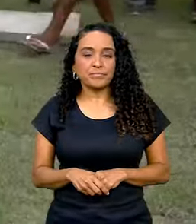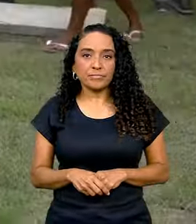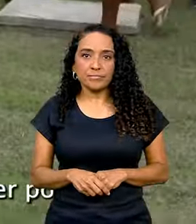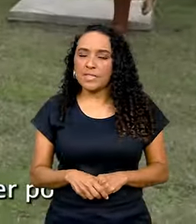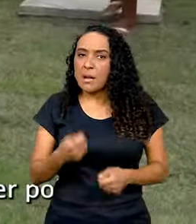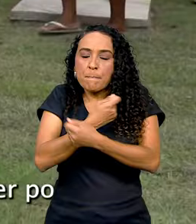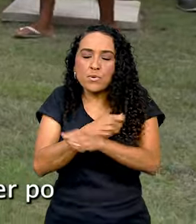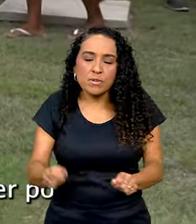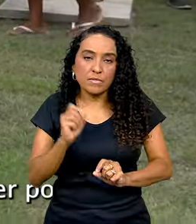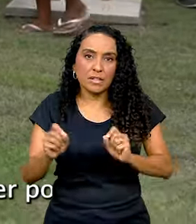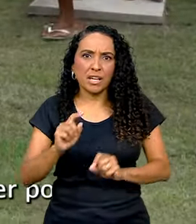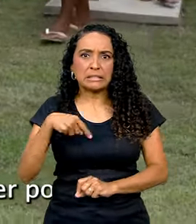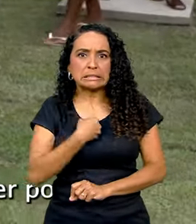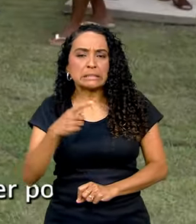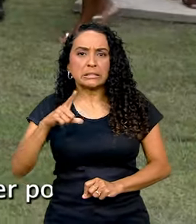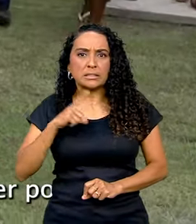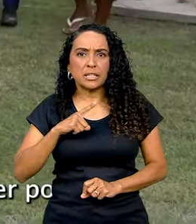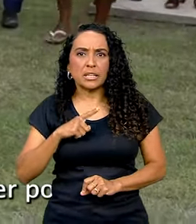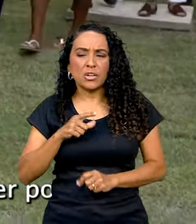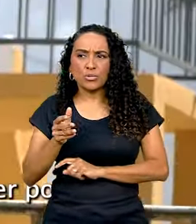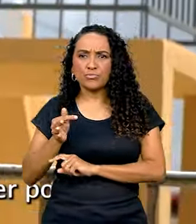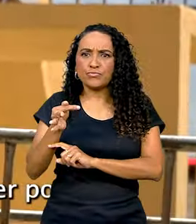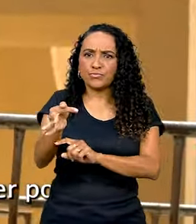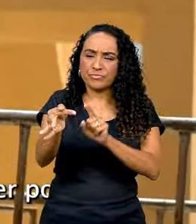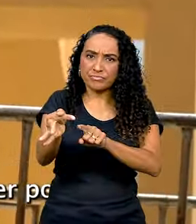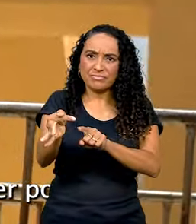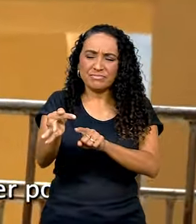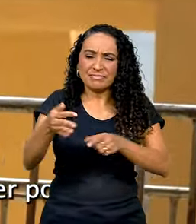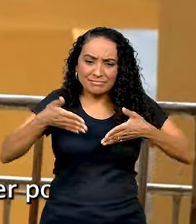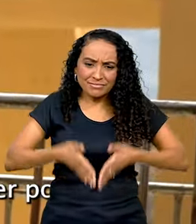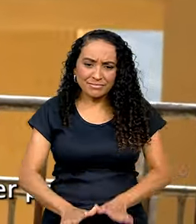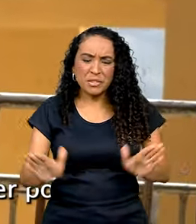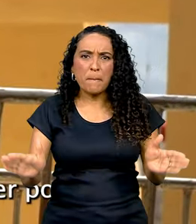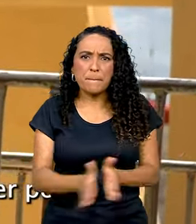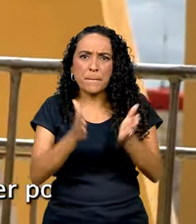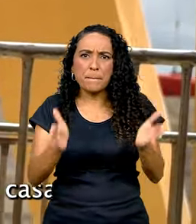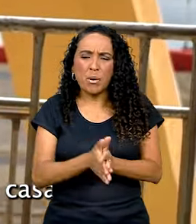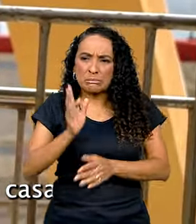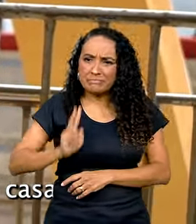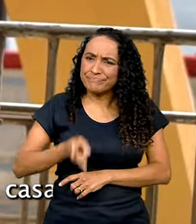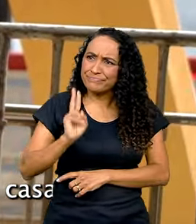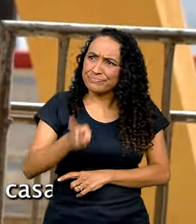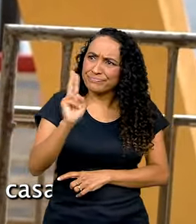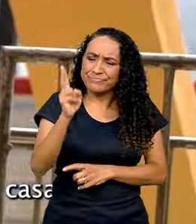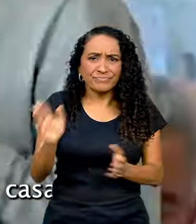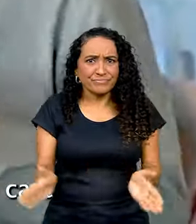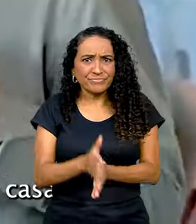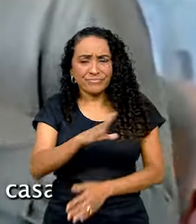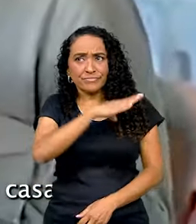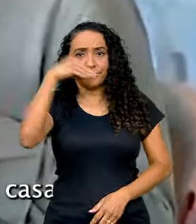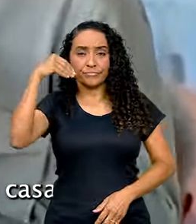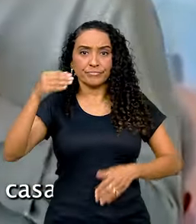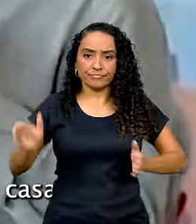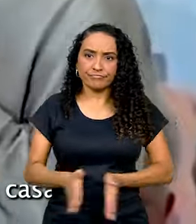casa não é possível que a gente tenha o destino nascer pobre ficar pobre quando for